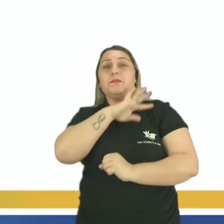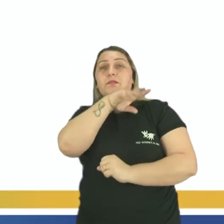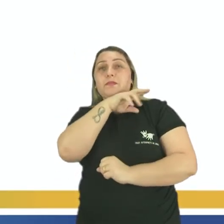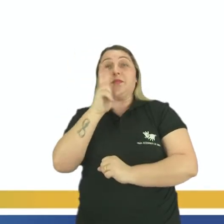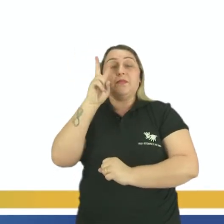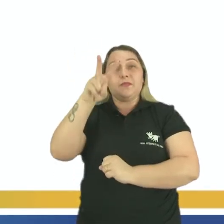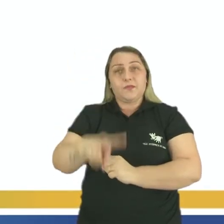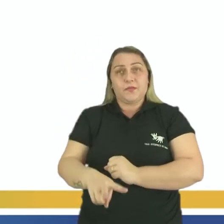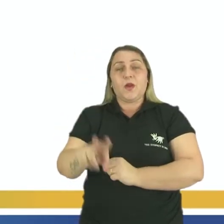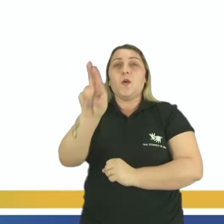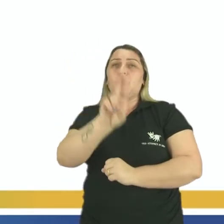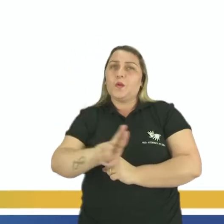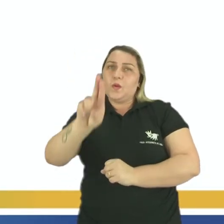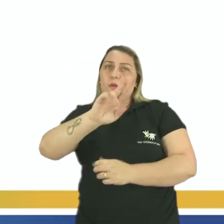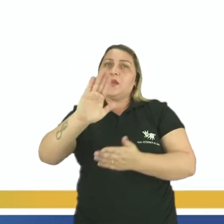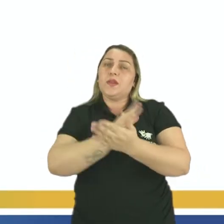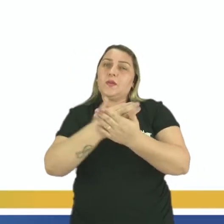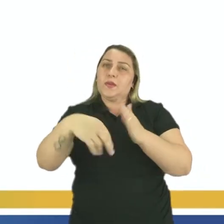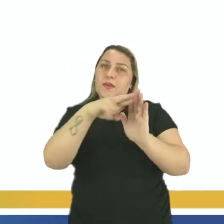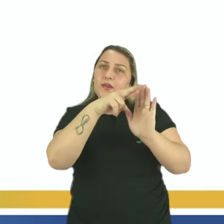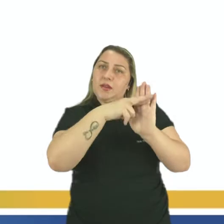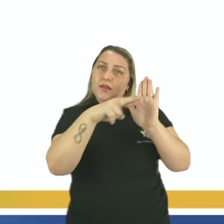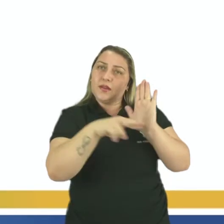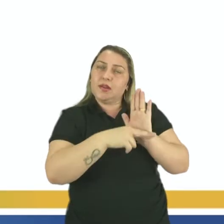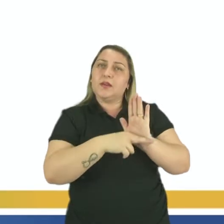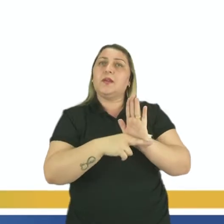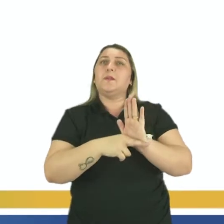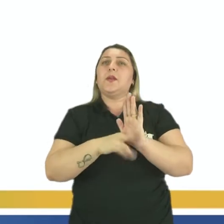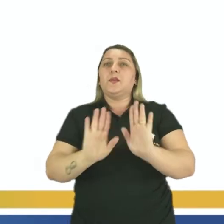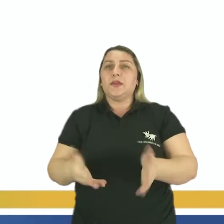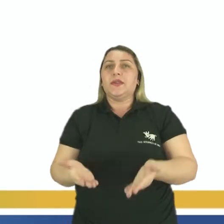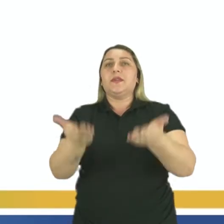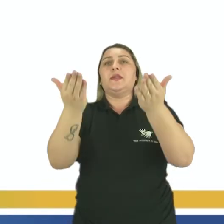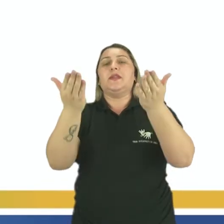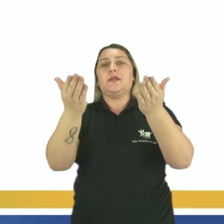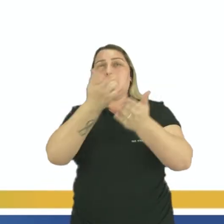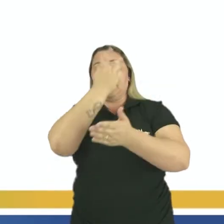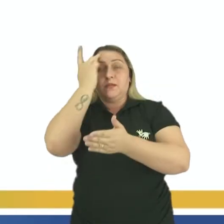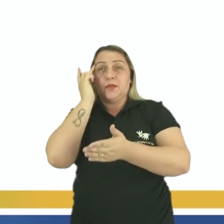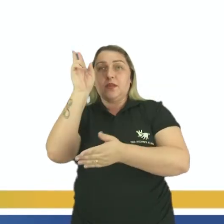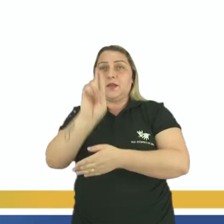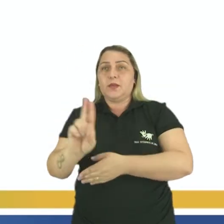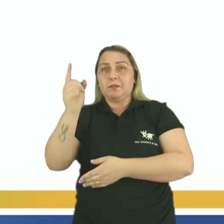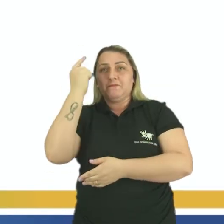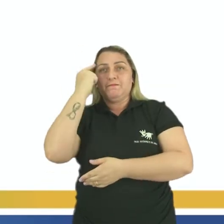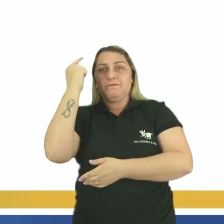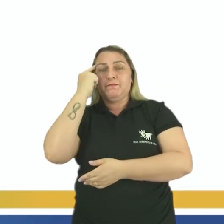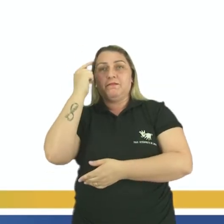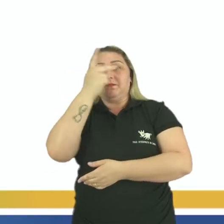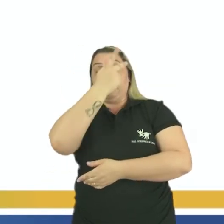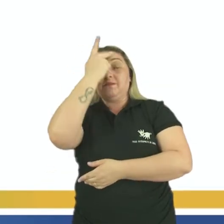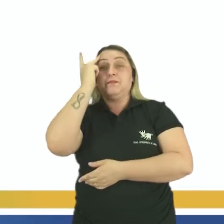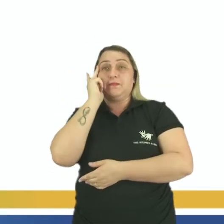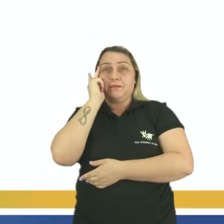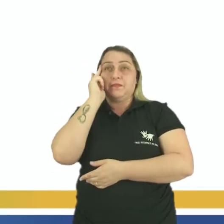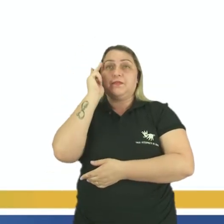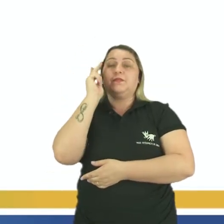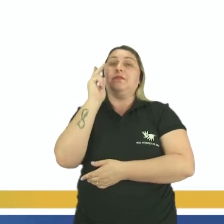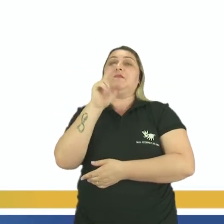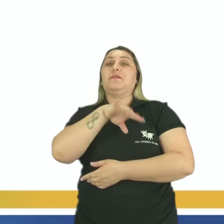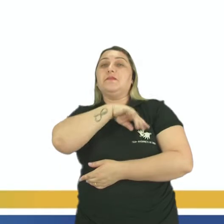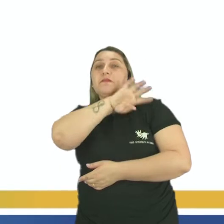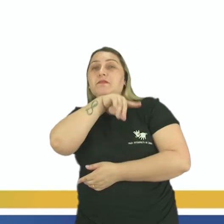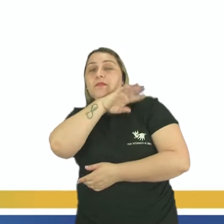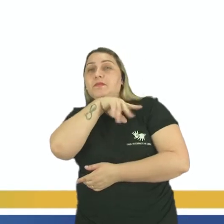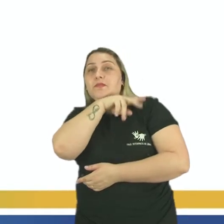utilizam alguns mecanismos para não incentivar as pessoas a imaginarem que são pessoas ou animais